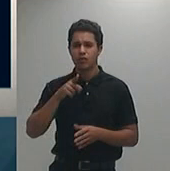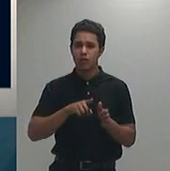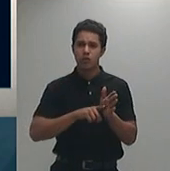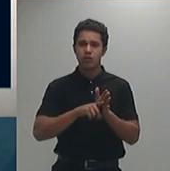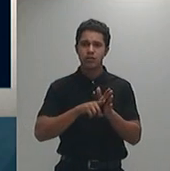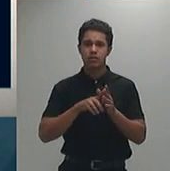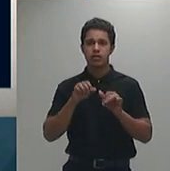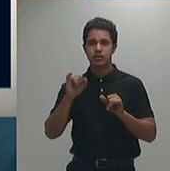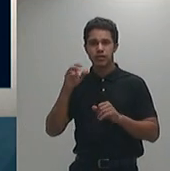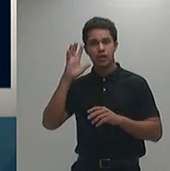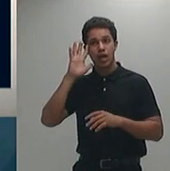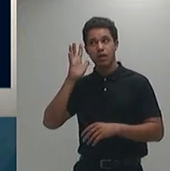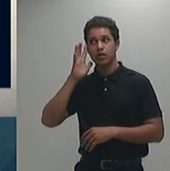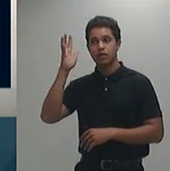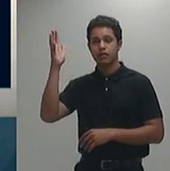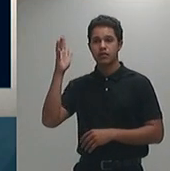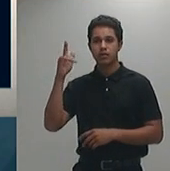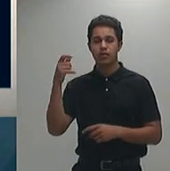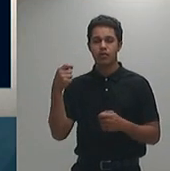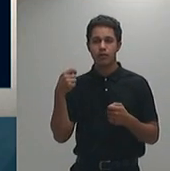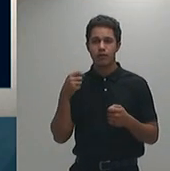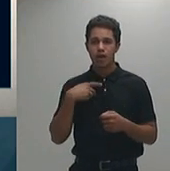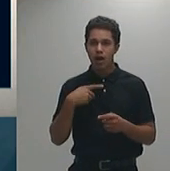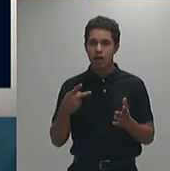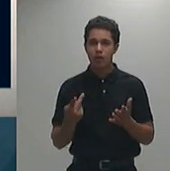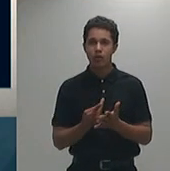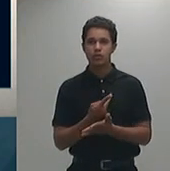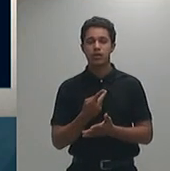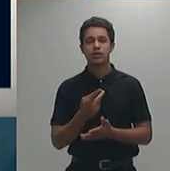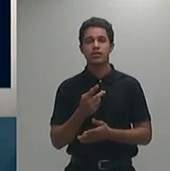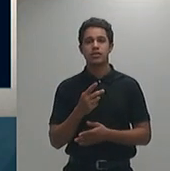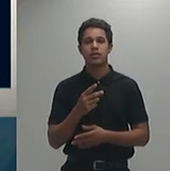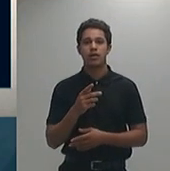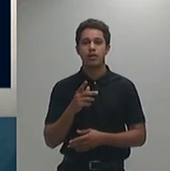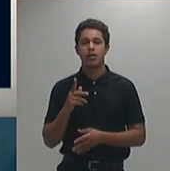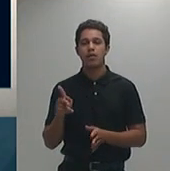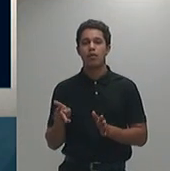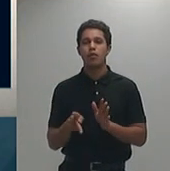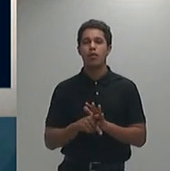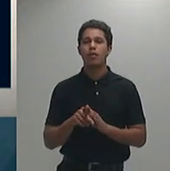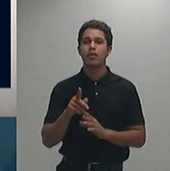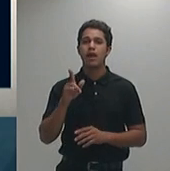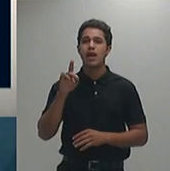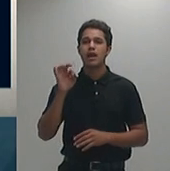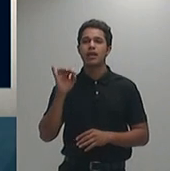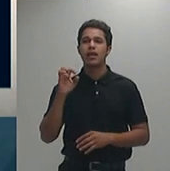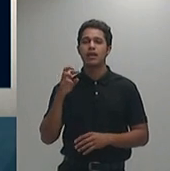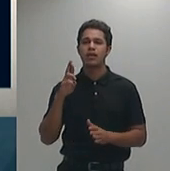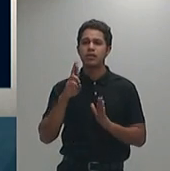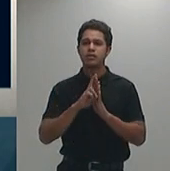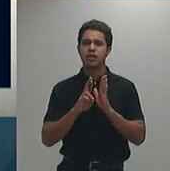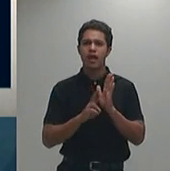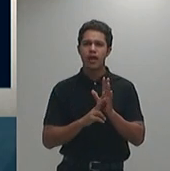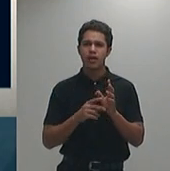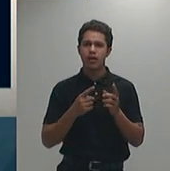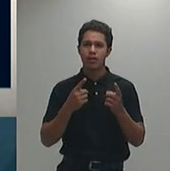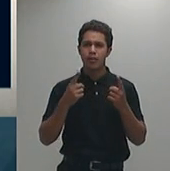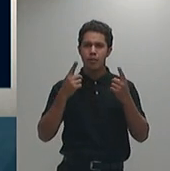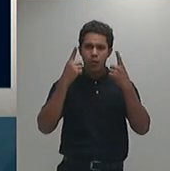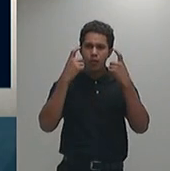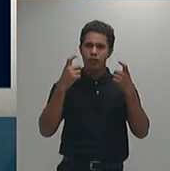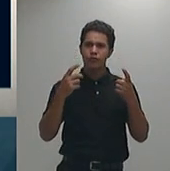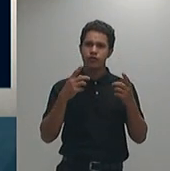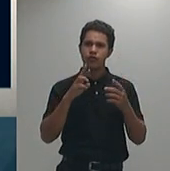decisão rescindenda cor preferida mediante ofensa à literalidade da regra Tida por violada o